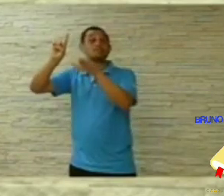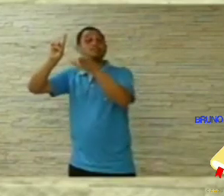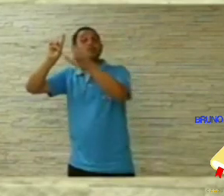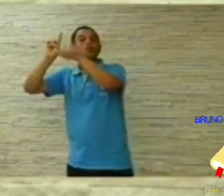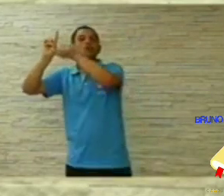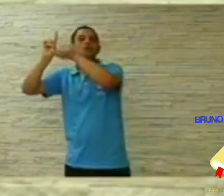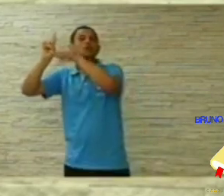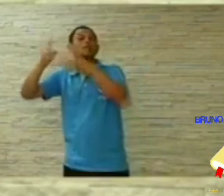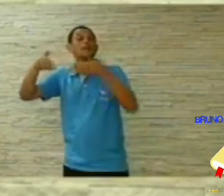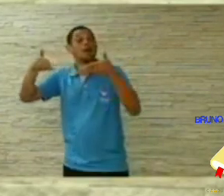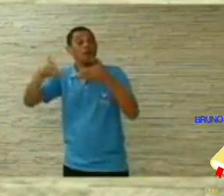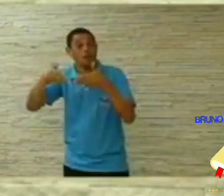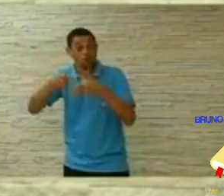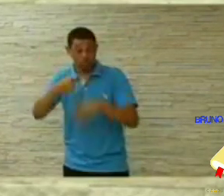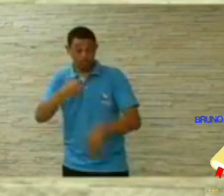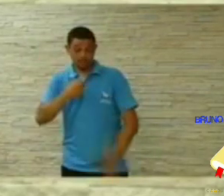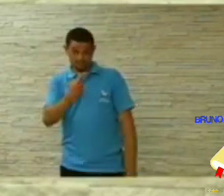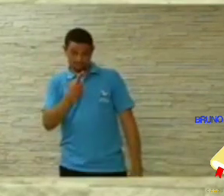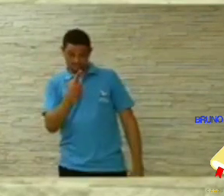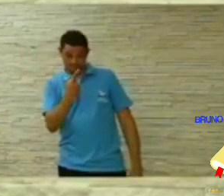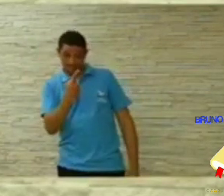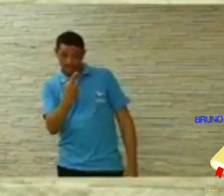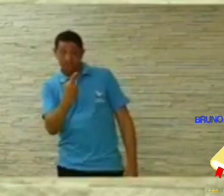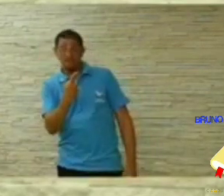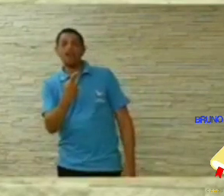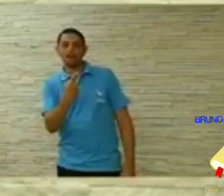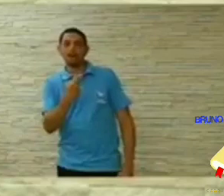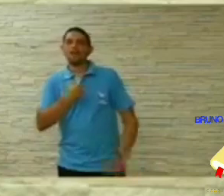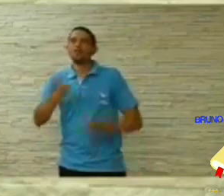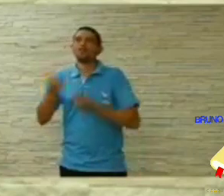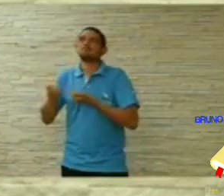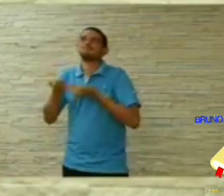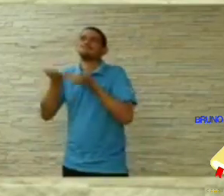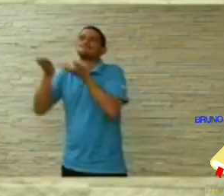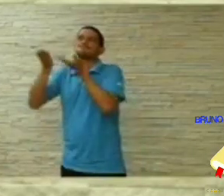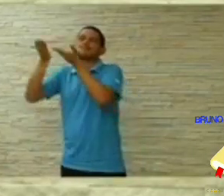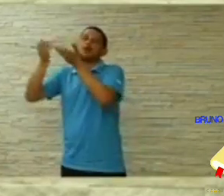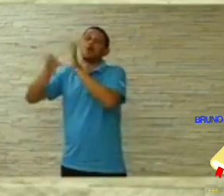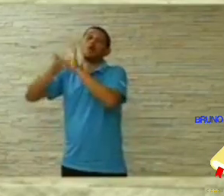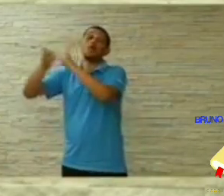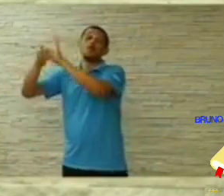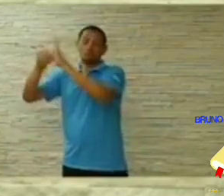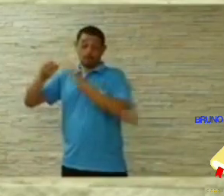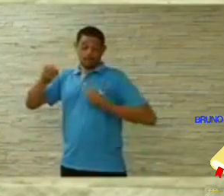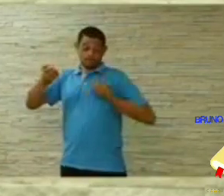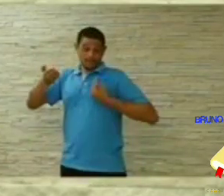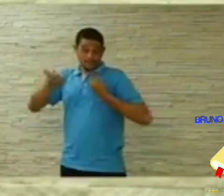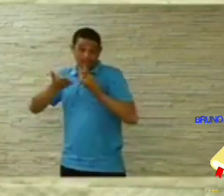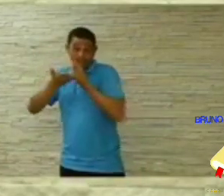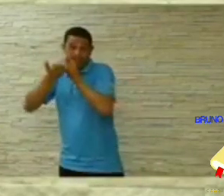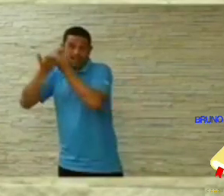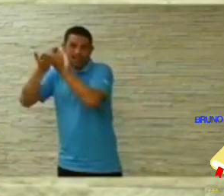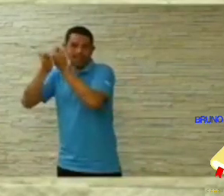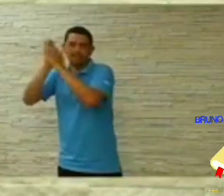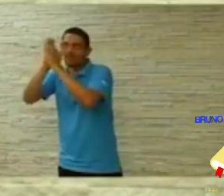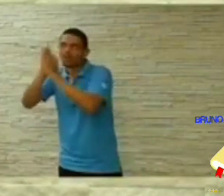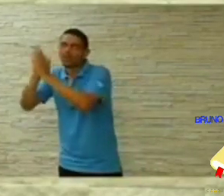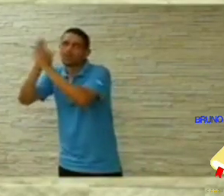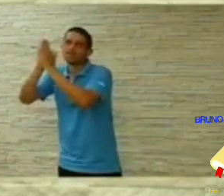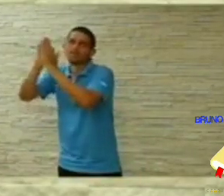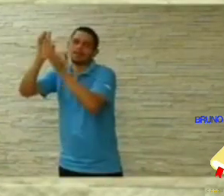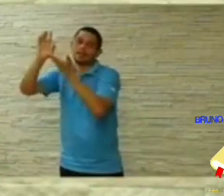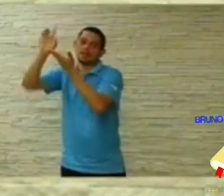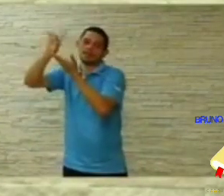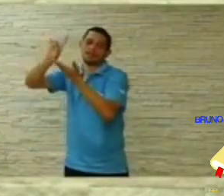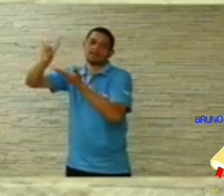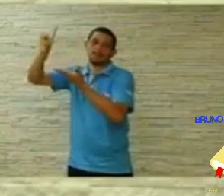para hoje, você e eu, nós oferecermos um louvor com a nossa vida em adoração a esse Deus. E já